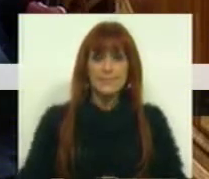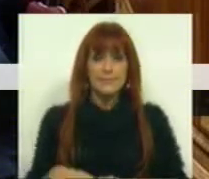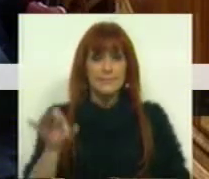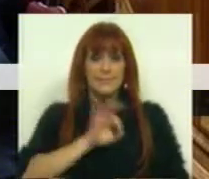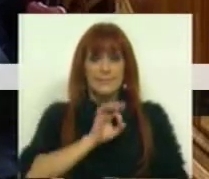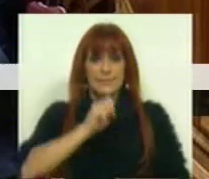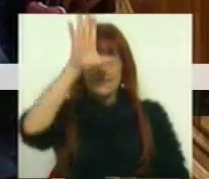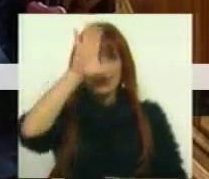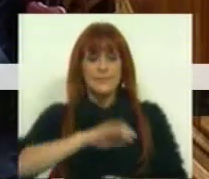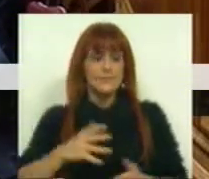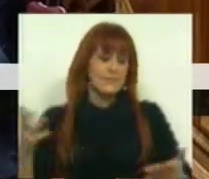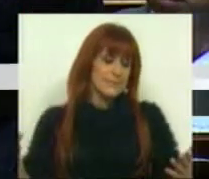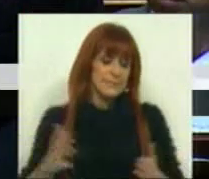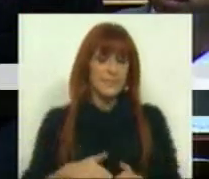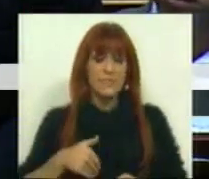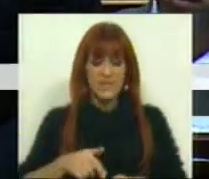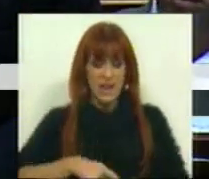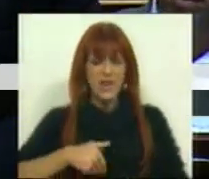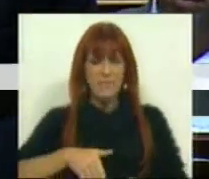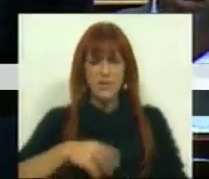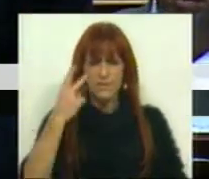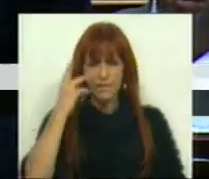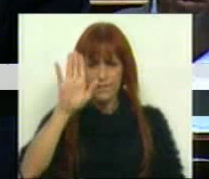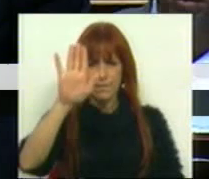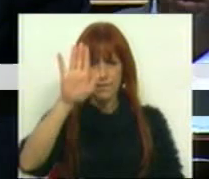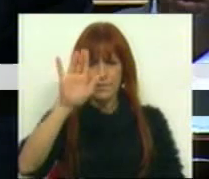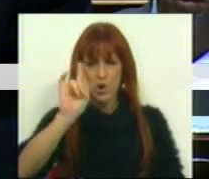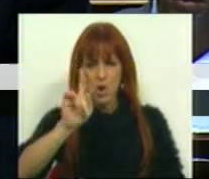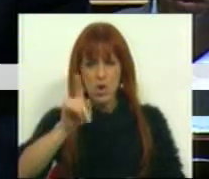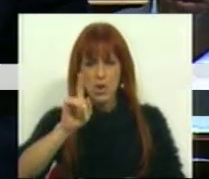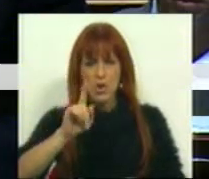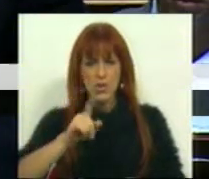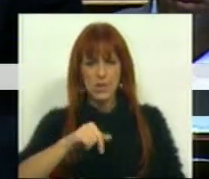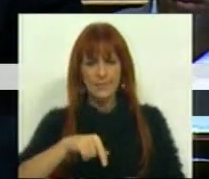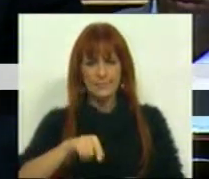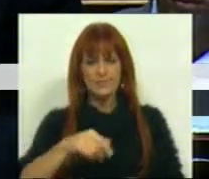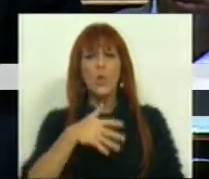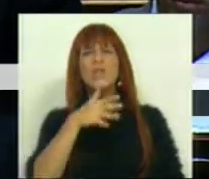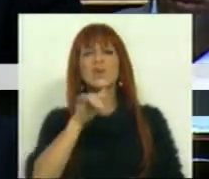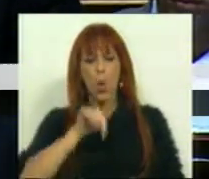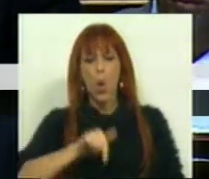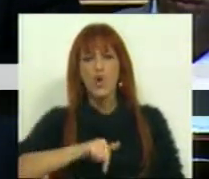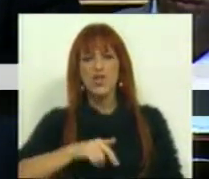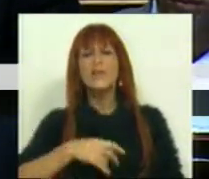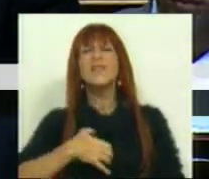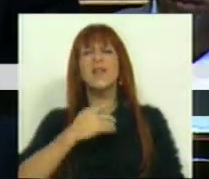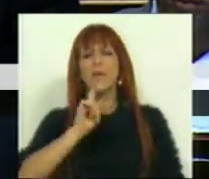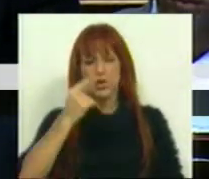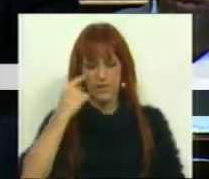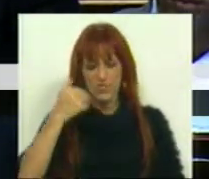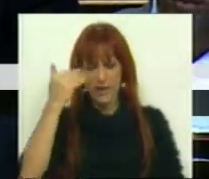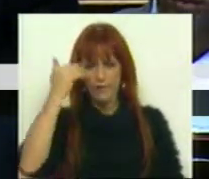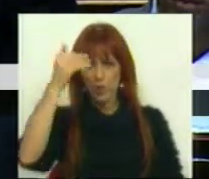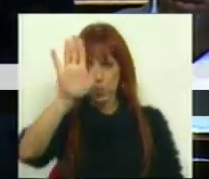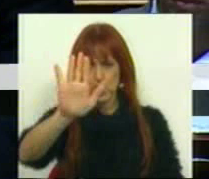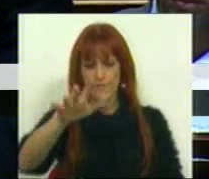Sr. Primeiro-Ministro, nos próximos tempos veremos o que é que essa sua afirmação hoje significa no